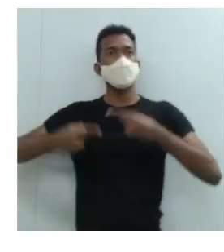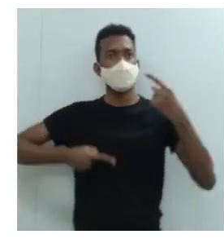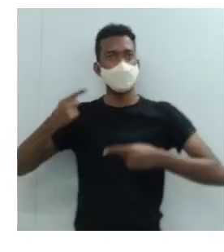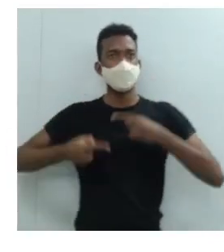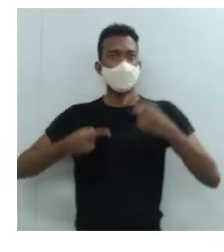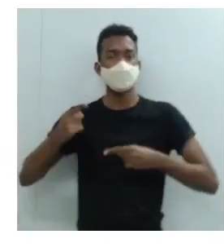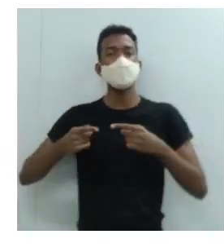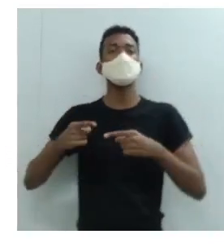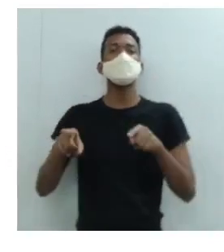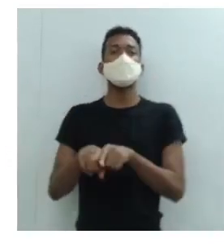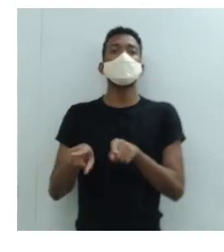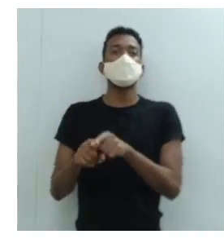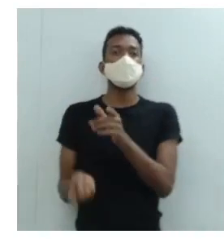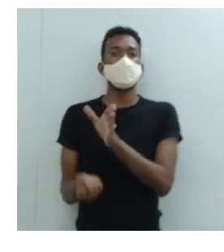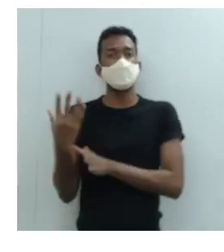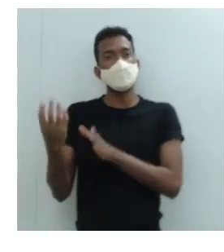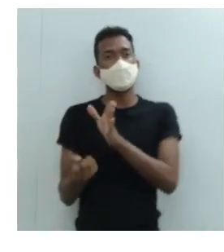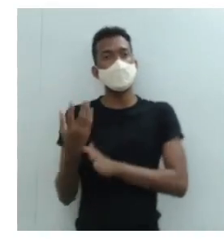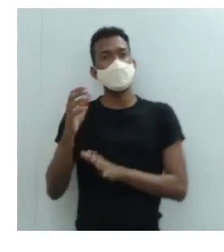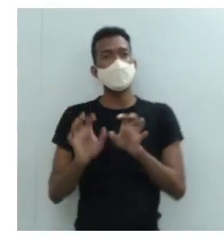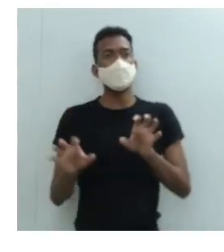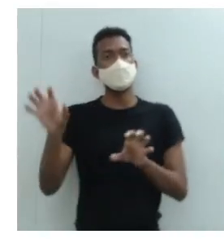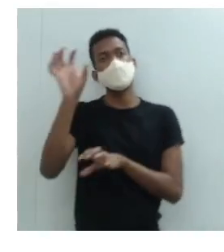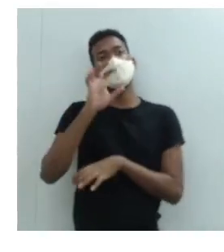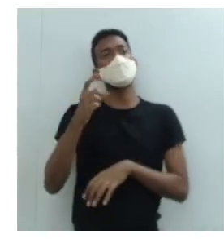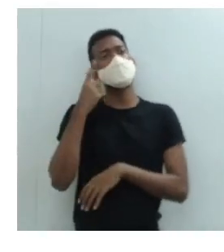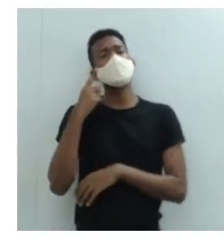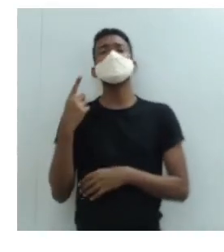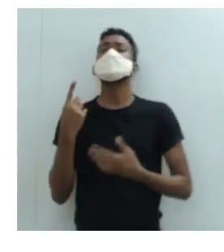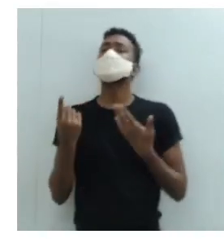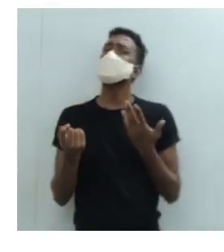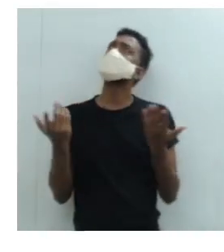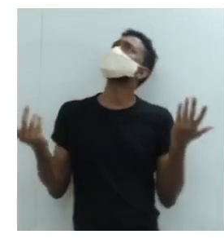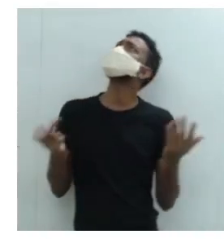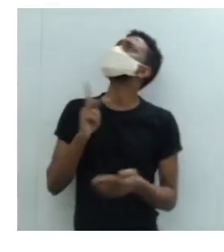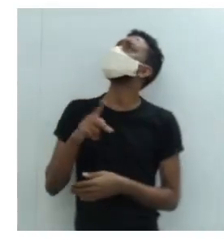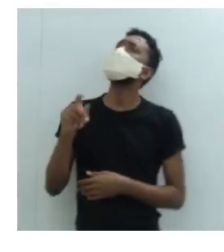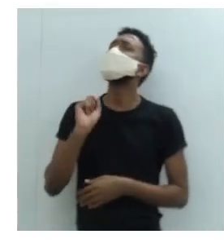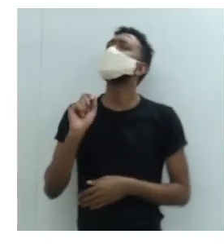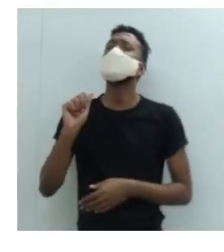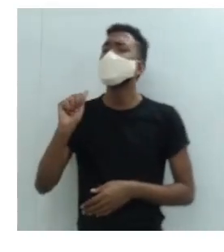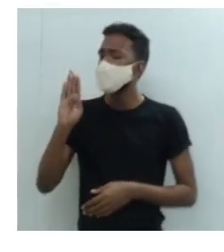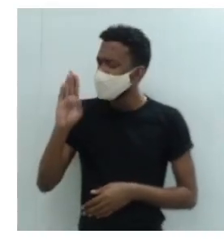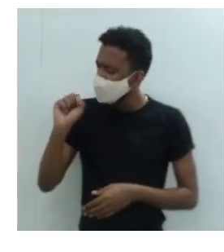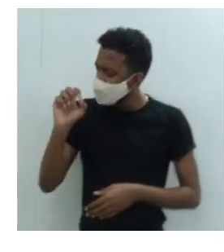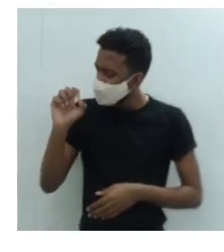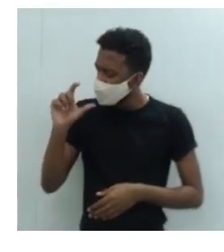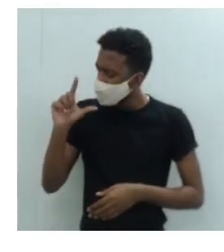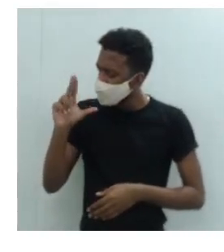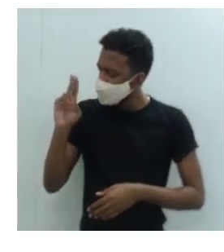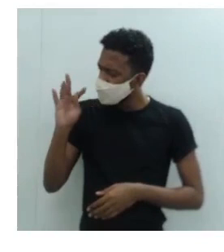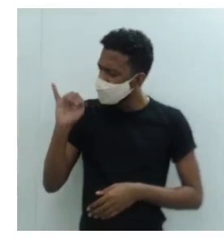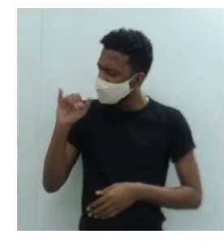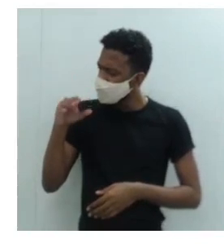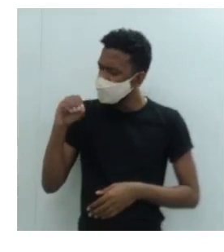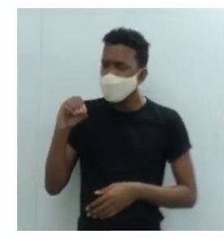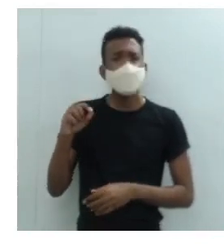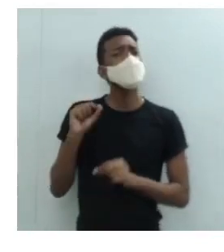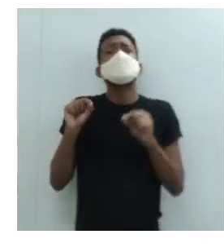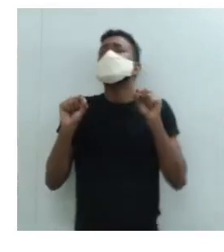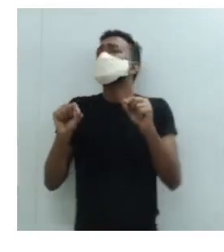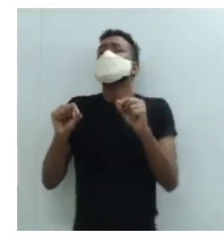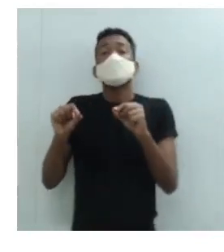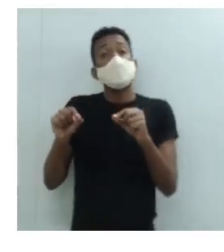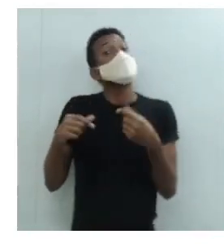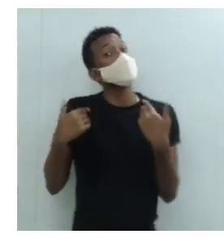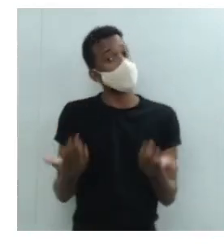de quê? Dos territórios nacionais. Ah, professor Cláudio, mas o que é absolutismo? Então, você